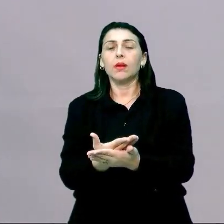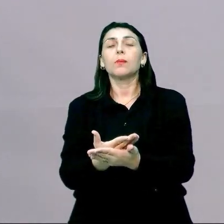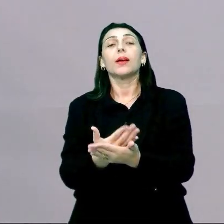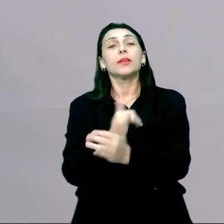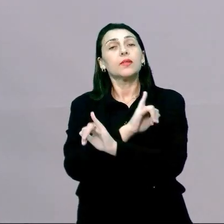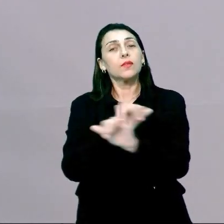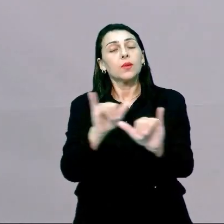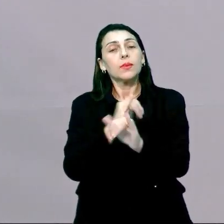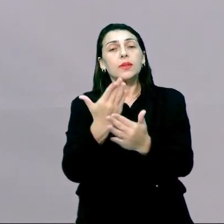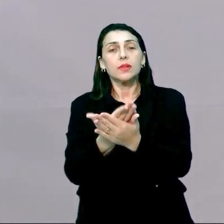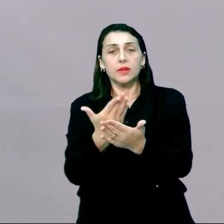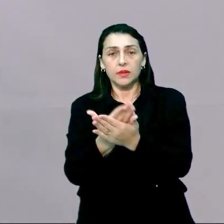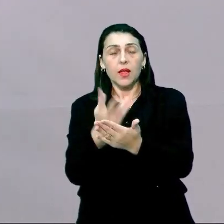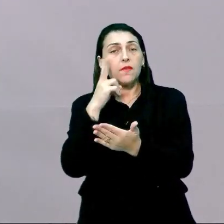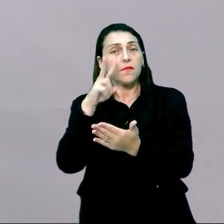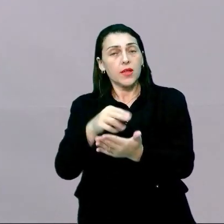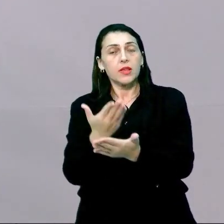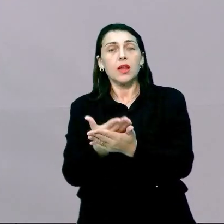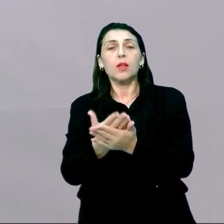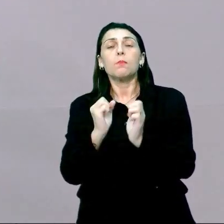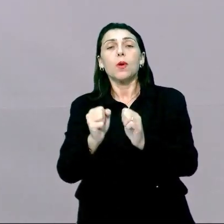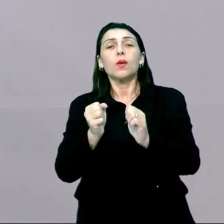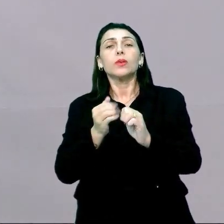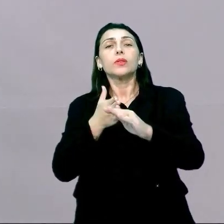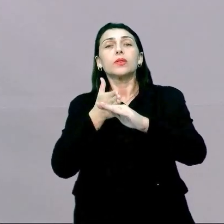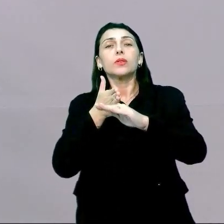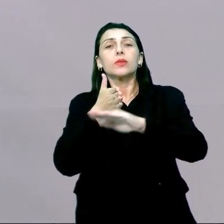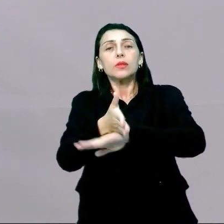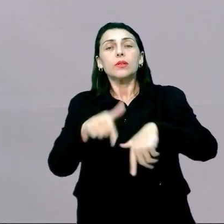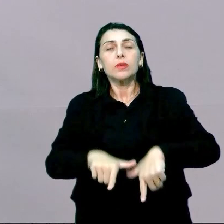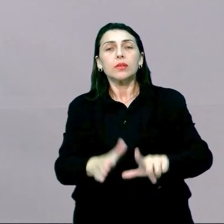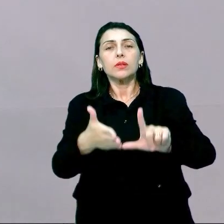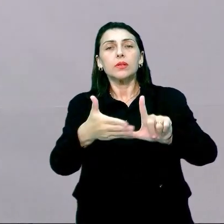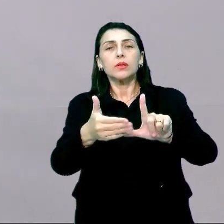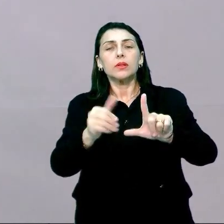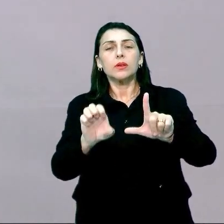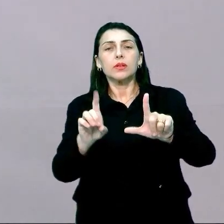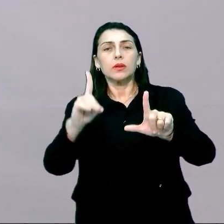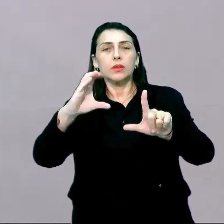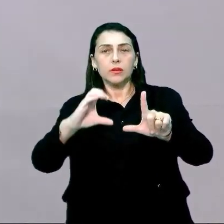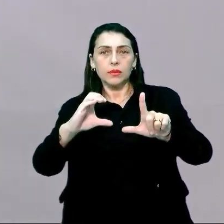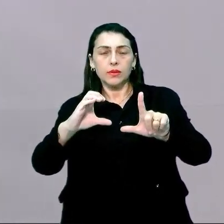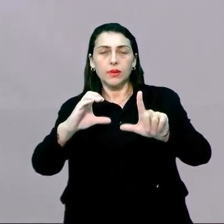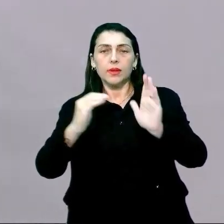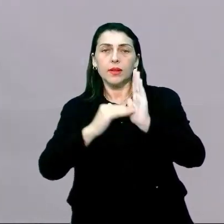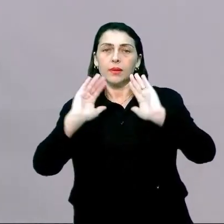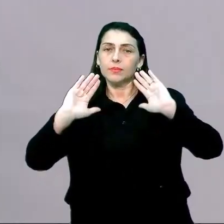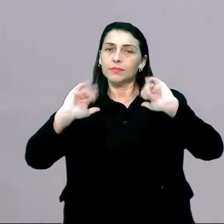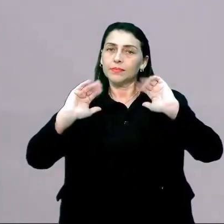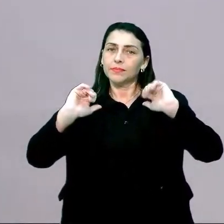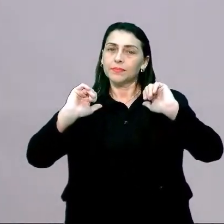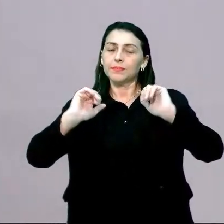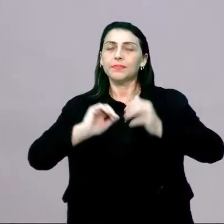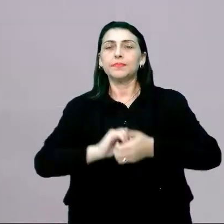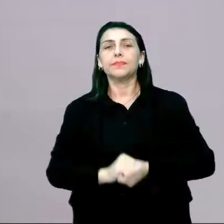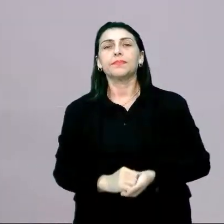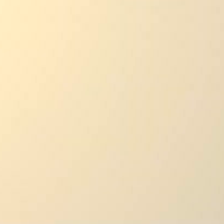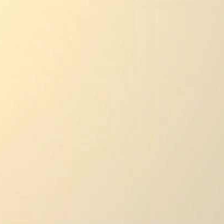maiores informações e para rever essa aula vocês podem estar acessando a plataforma Eduque. Então, até mais.